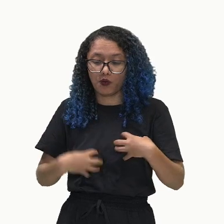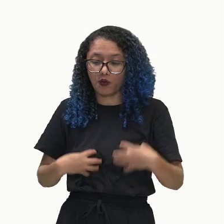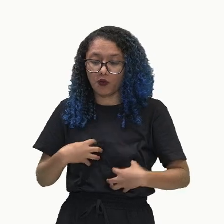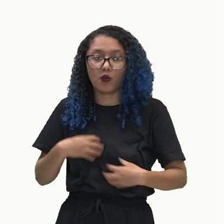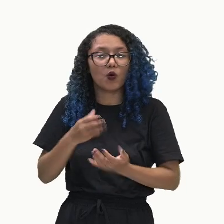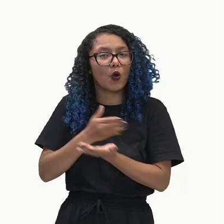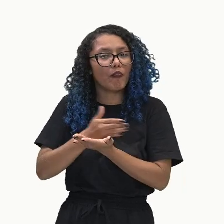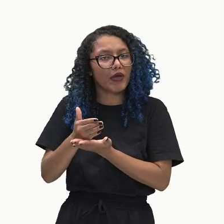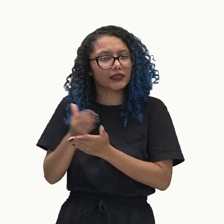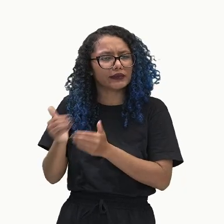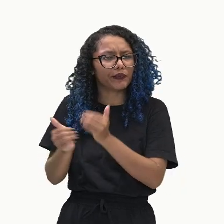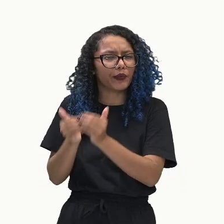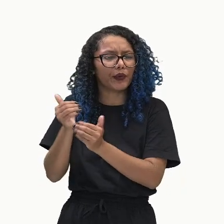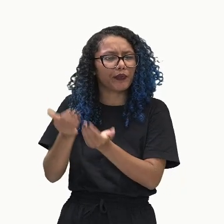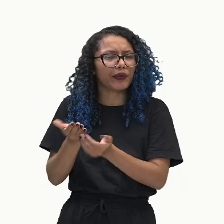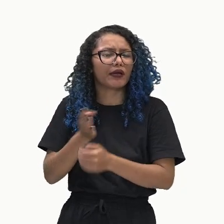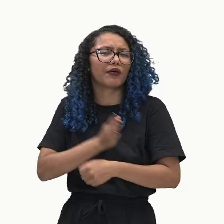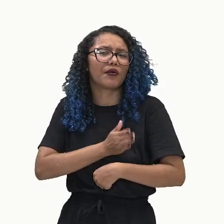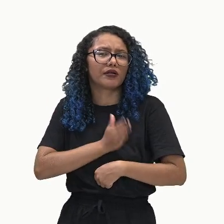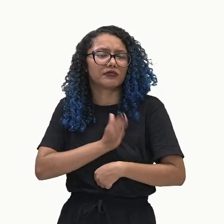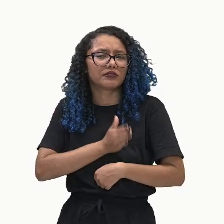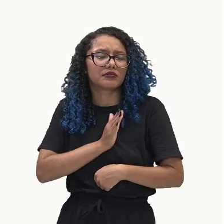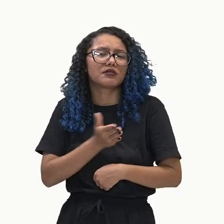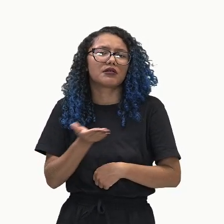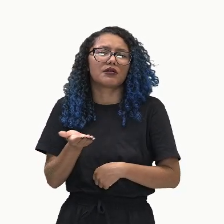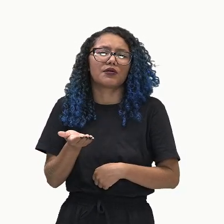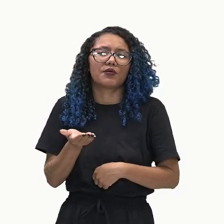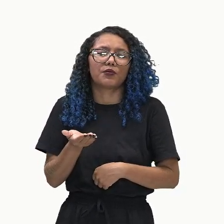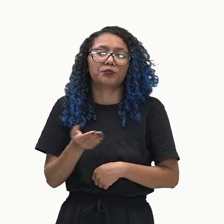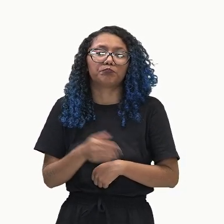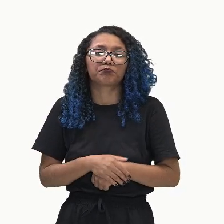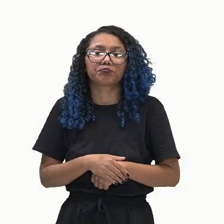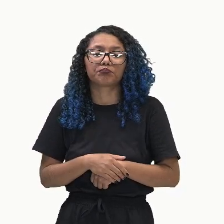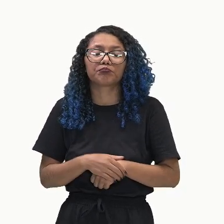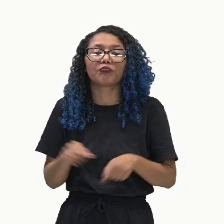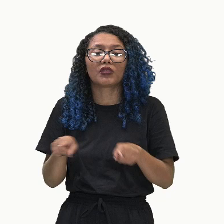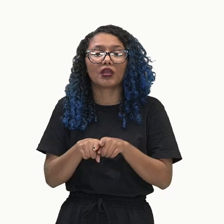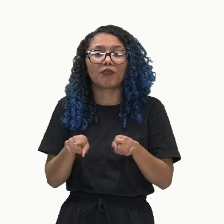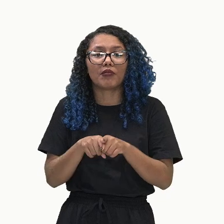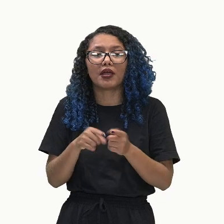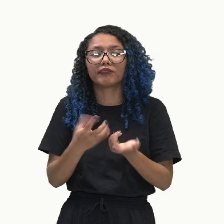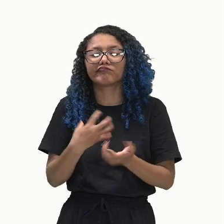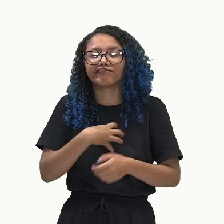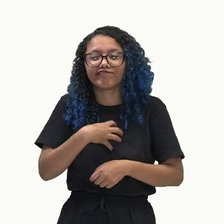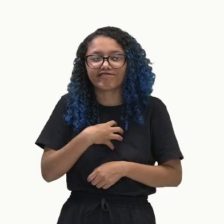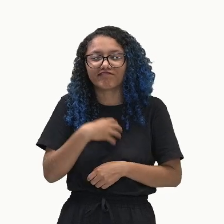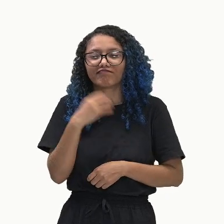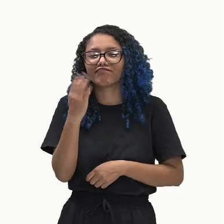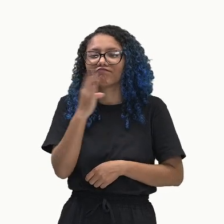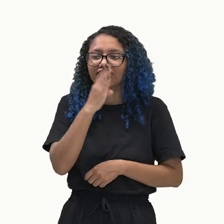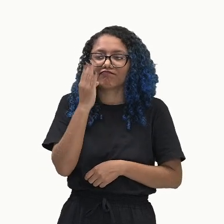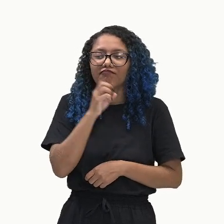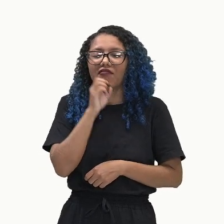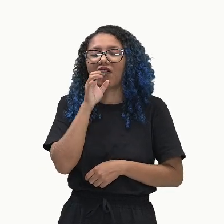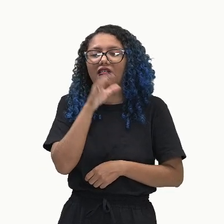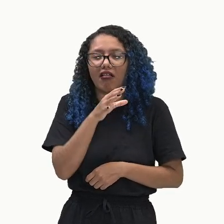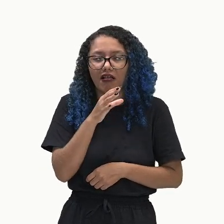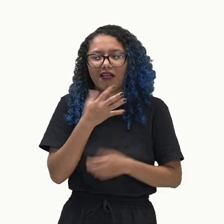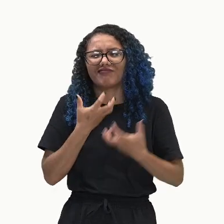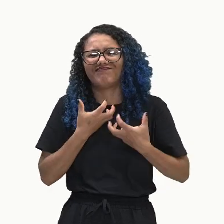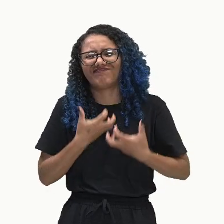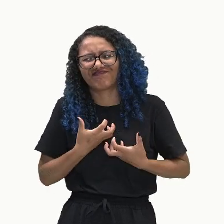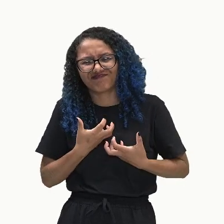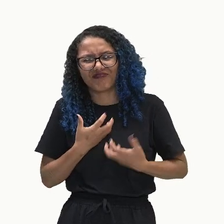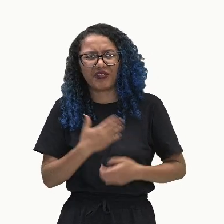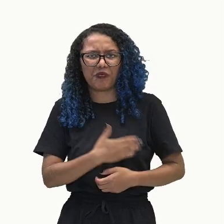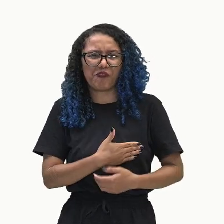os primeiros, né, coração. Sintomas como náuseas, fadiga e sensibilidade nos seios